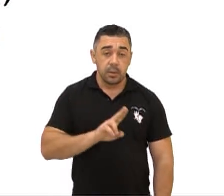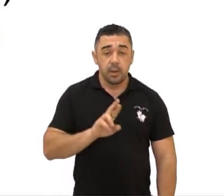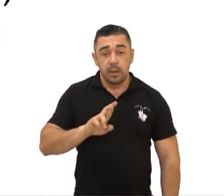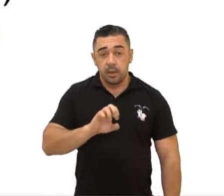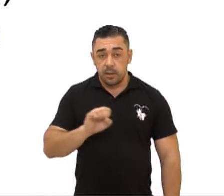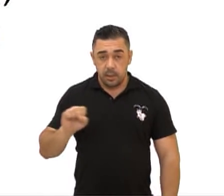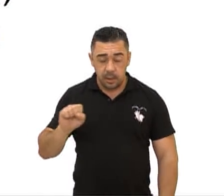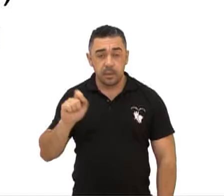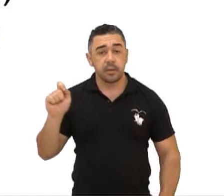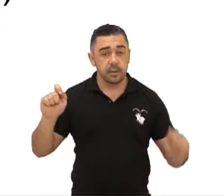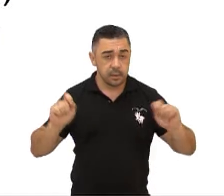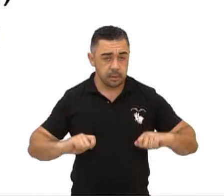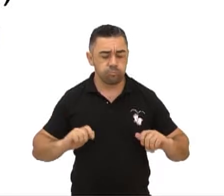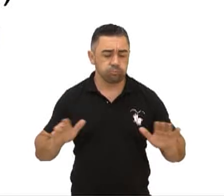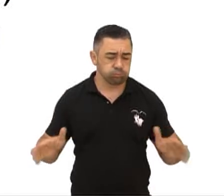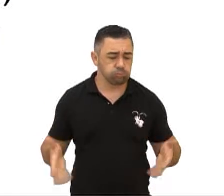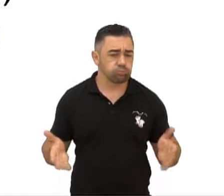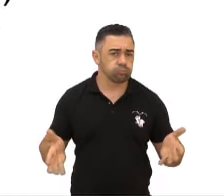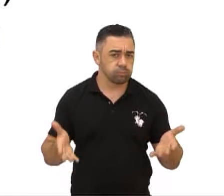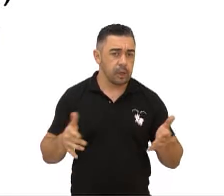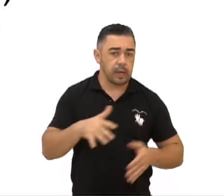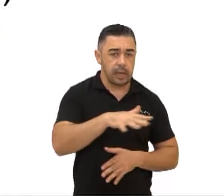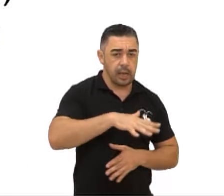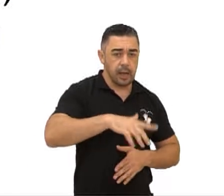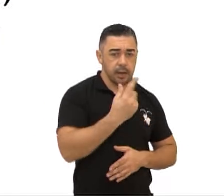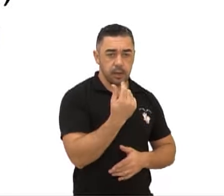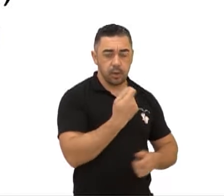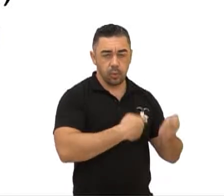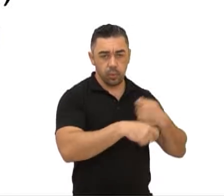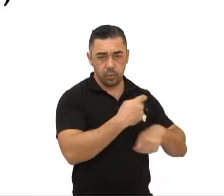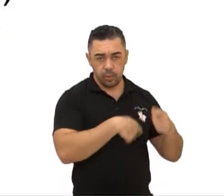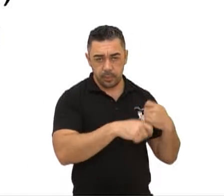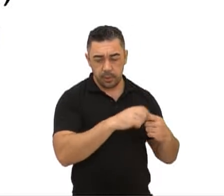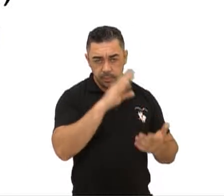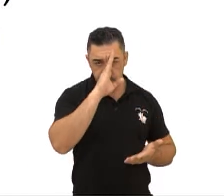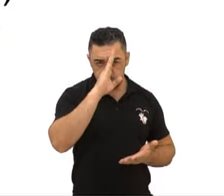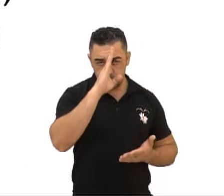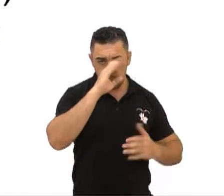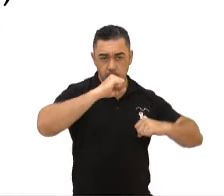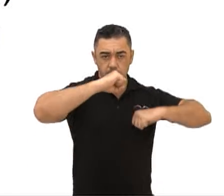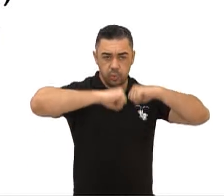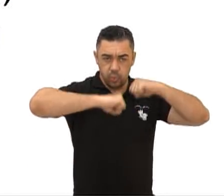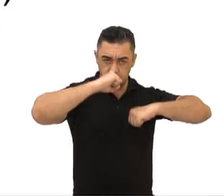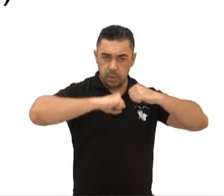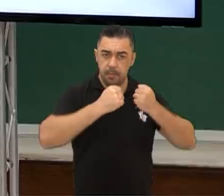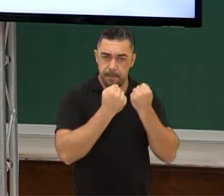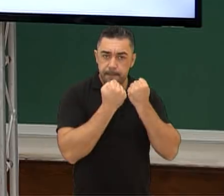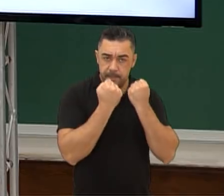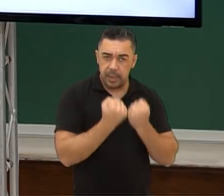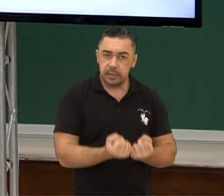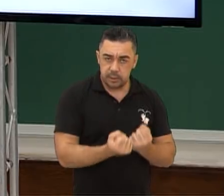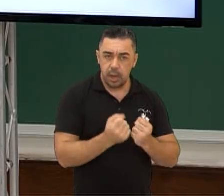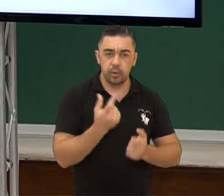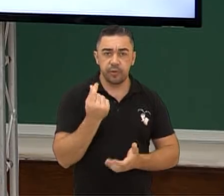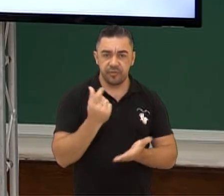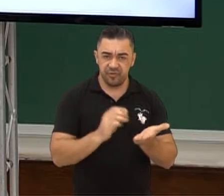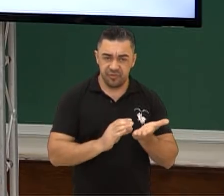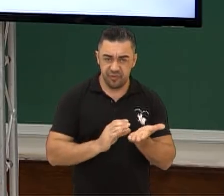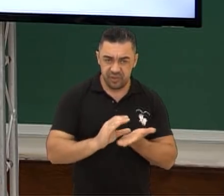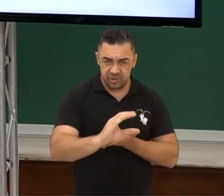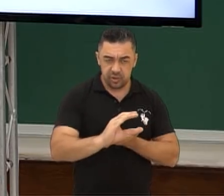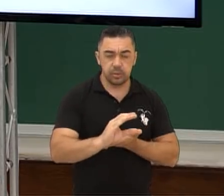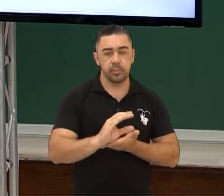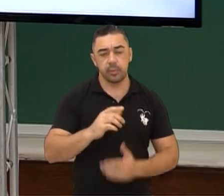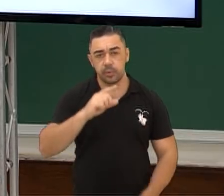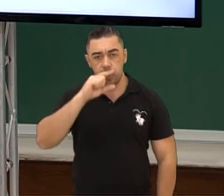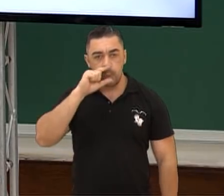bons resultados, tanto na área econômica, sobretudo daquela indústria pesada que nós falamos, grande investimento do governo